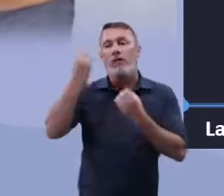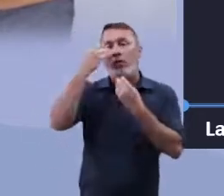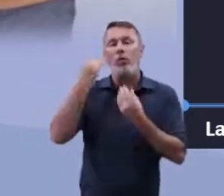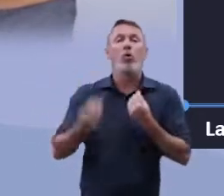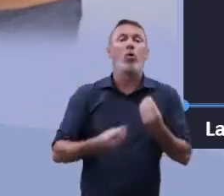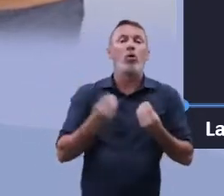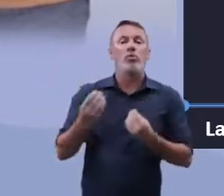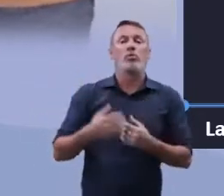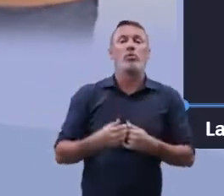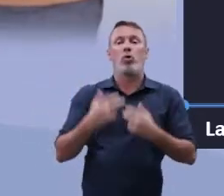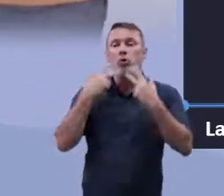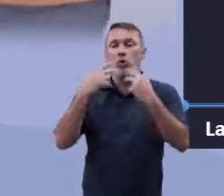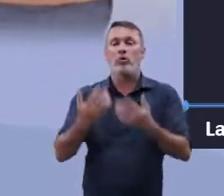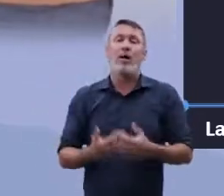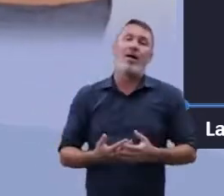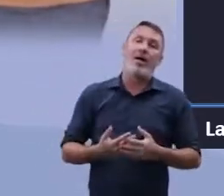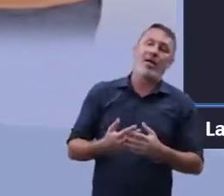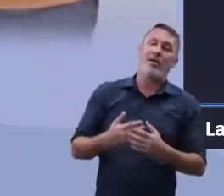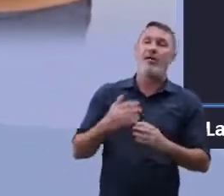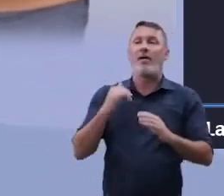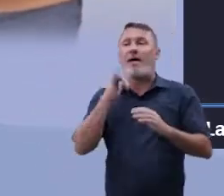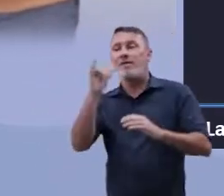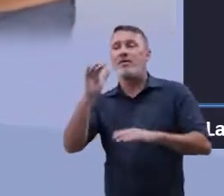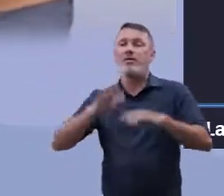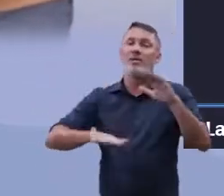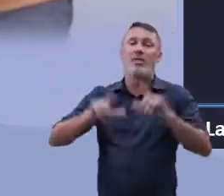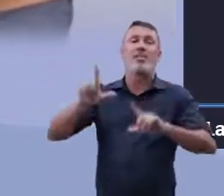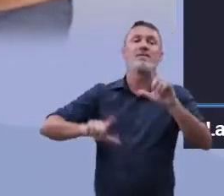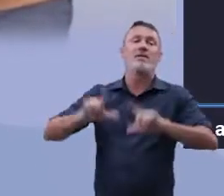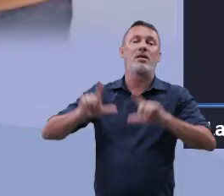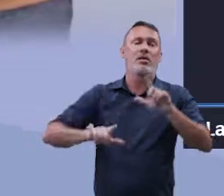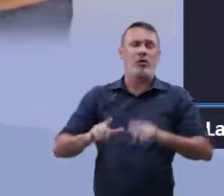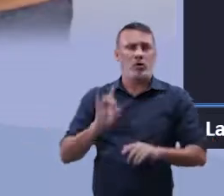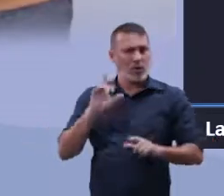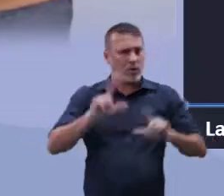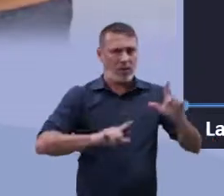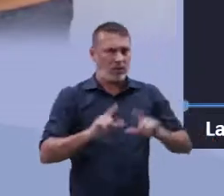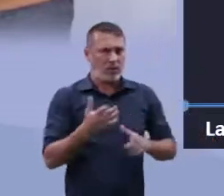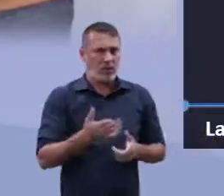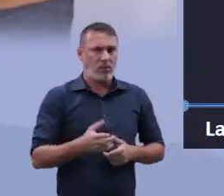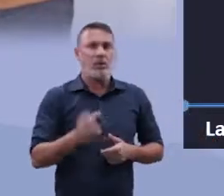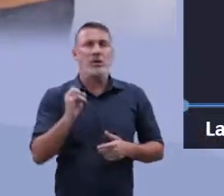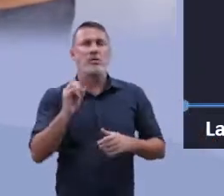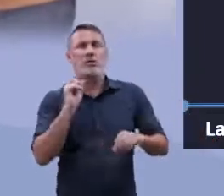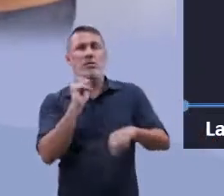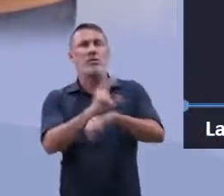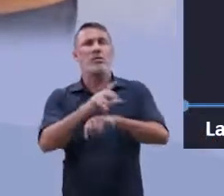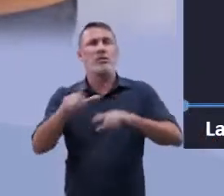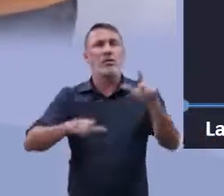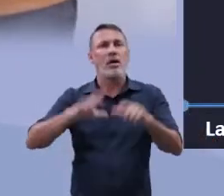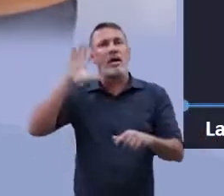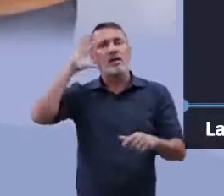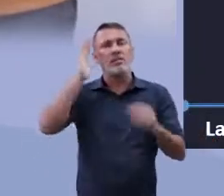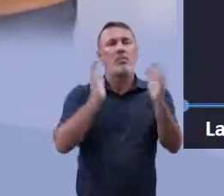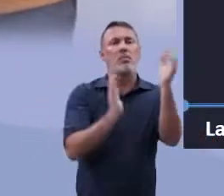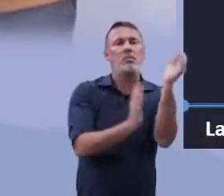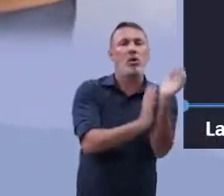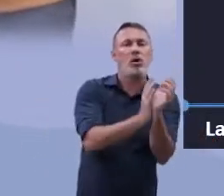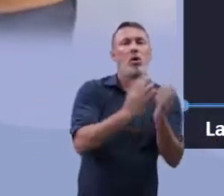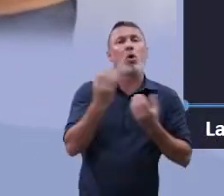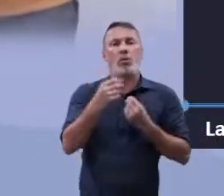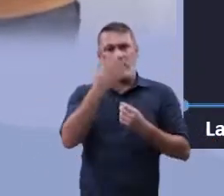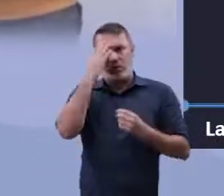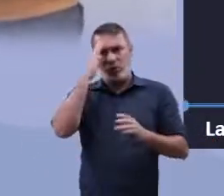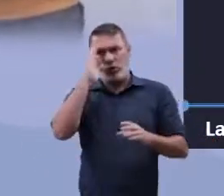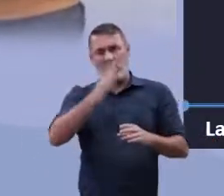das notícias? Ah, pela televisão, mas só a televisão? Como que ela, se precisar de um emprego, resolver alguma coisa